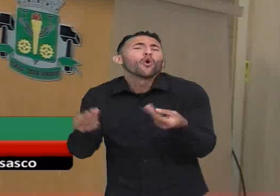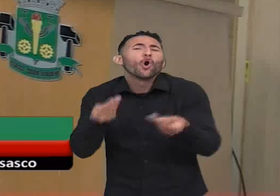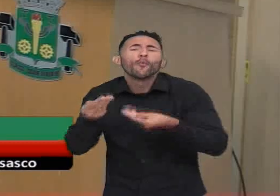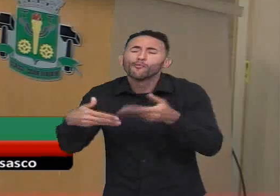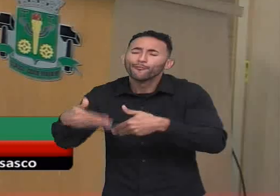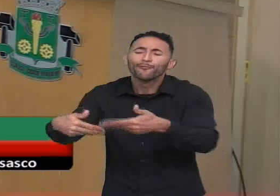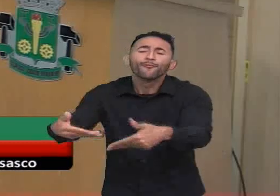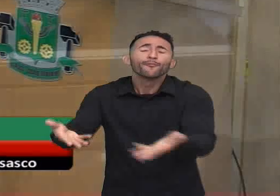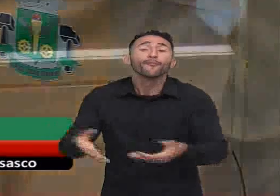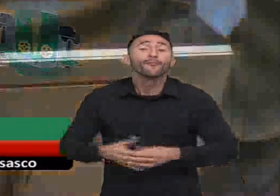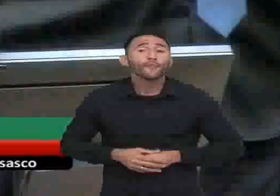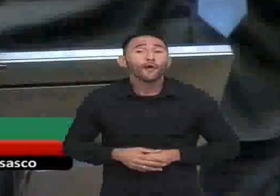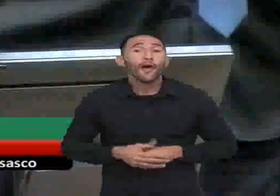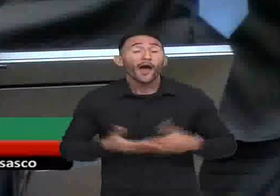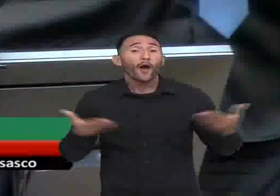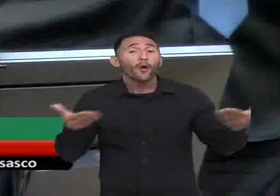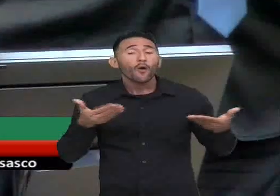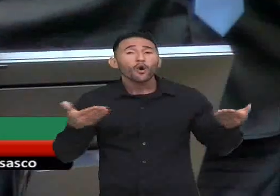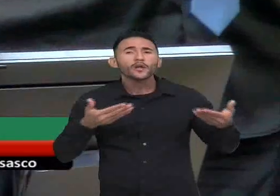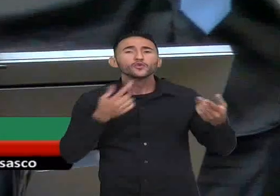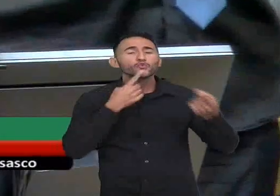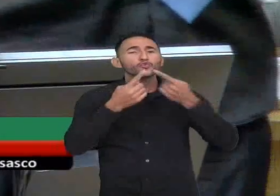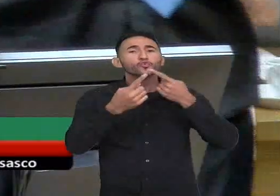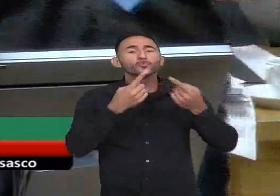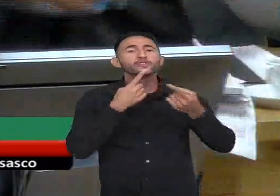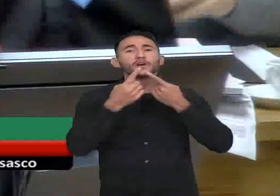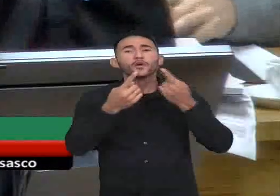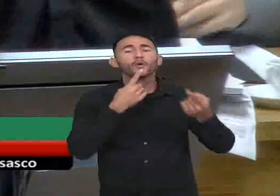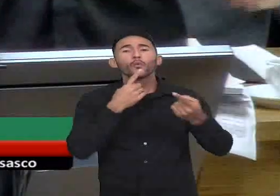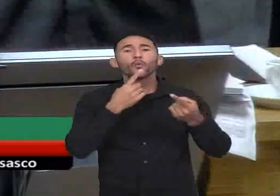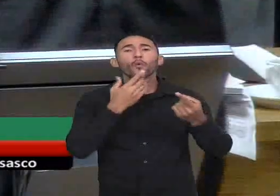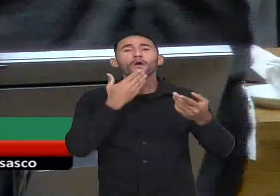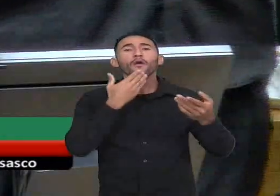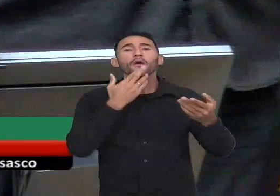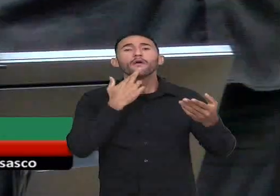Está em discussão o requerimento. Está em discussão o